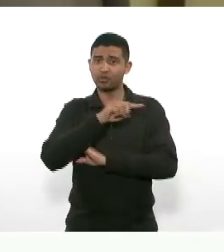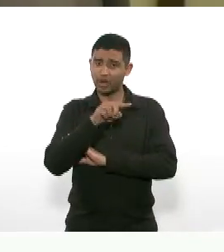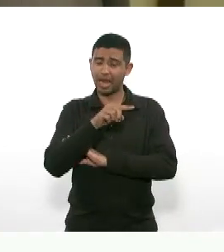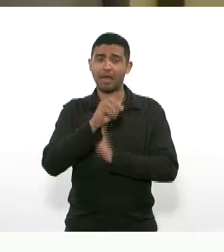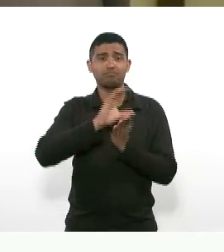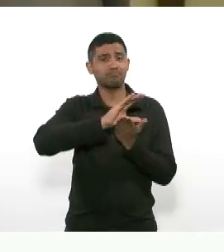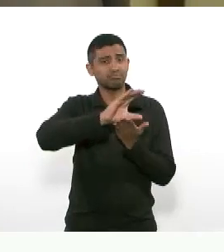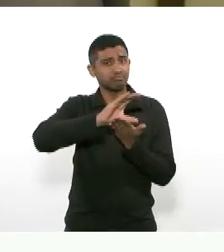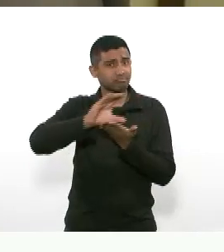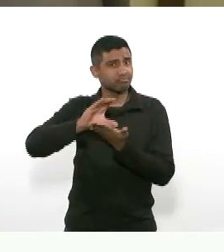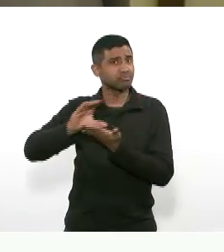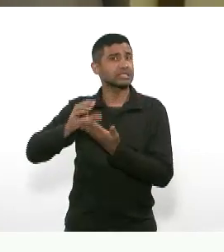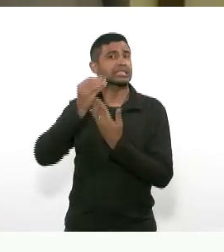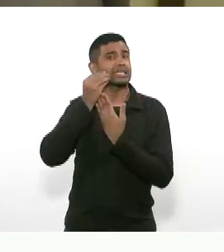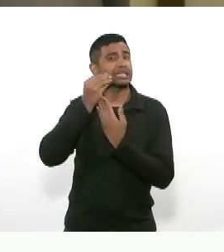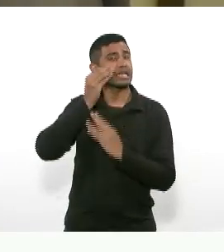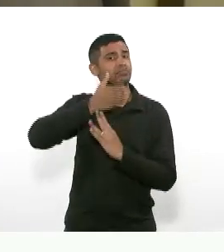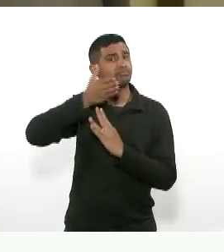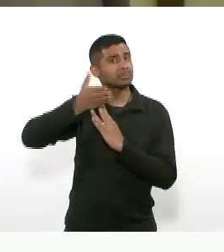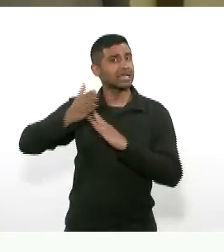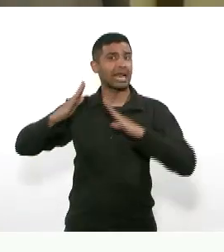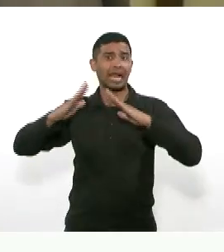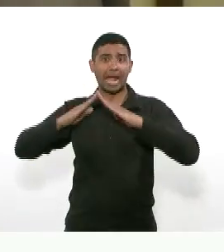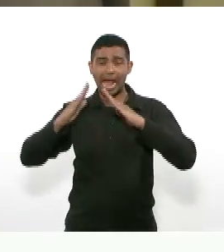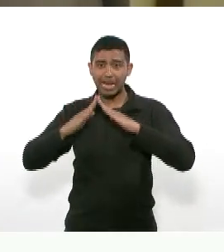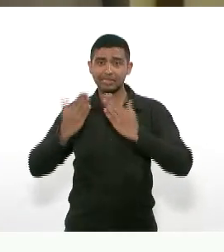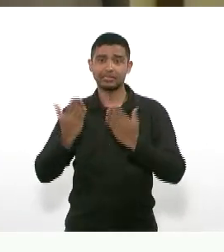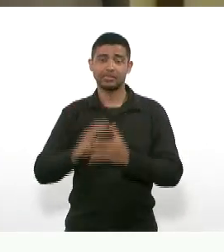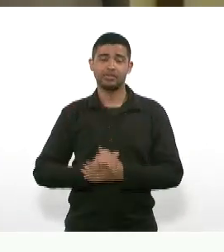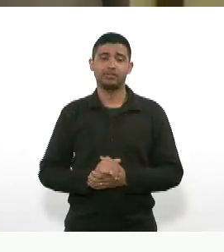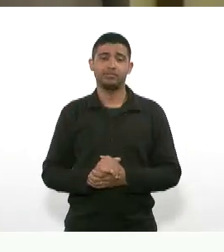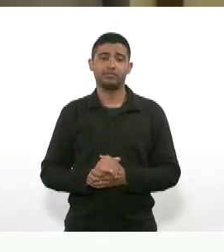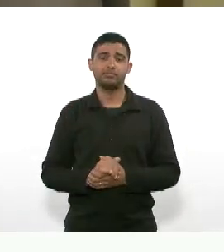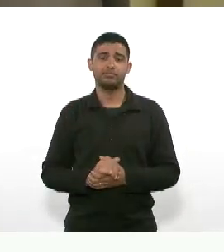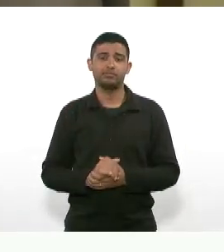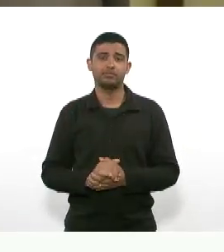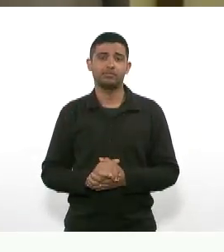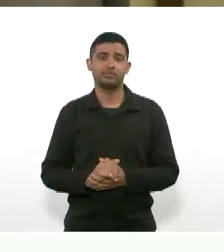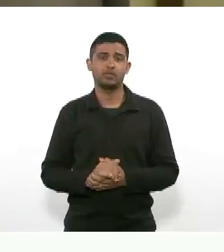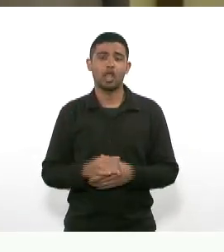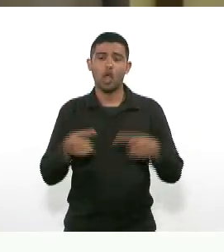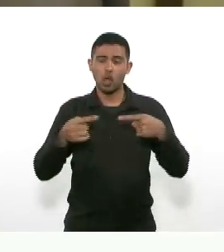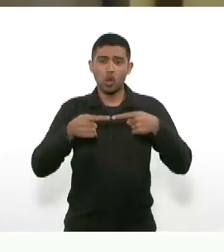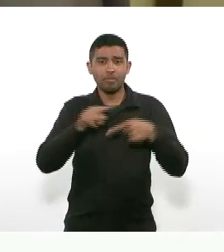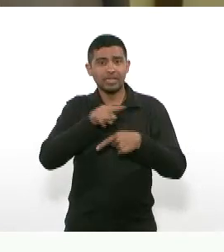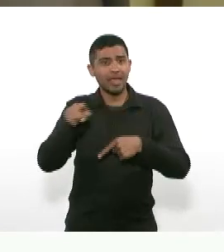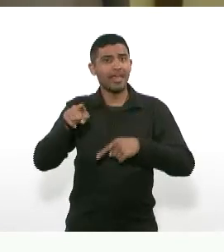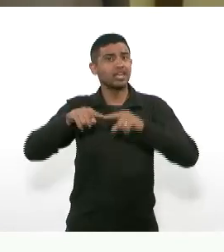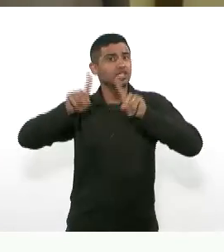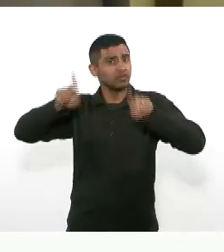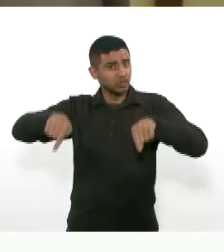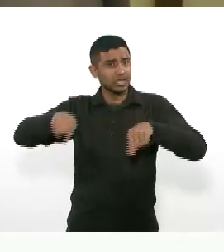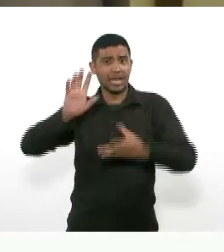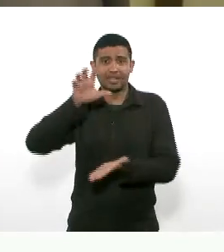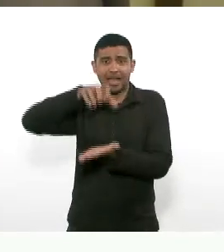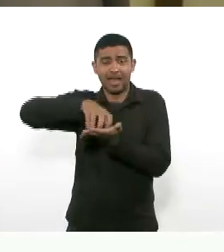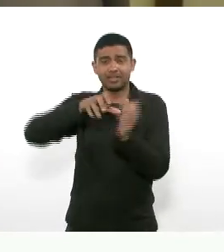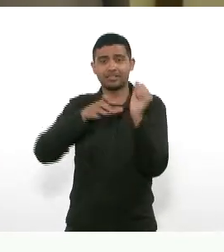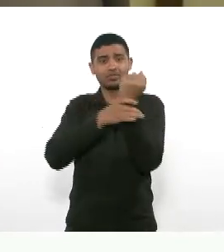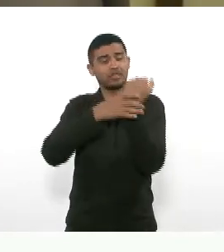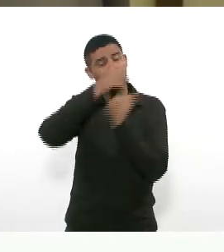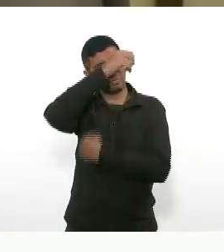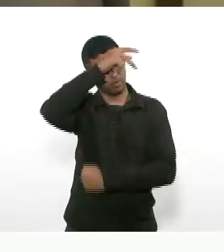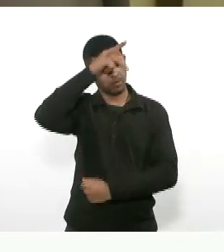para financiamento imobiliário para servidores da área de segurança pública. Porque